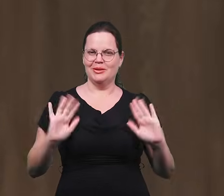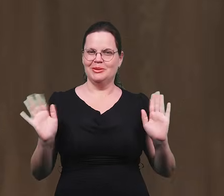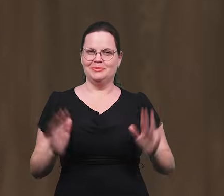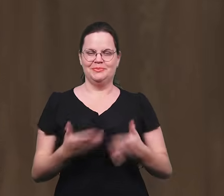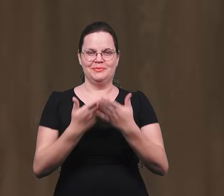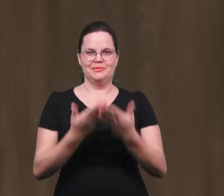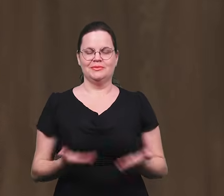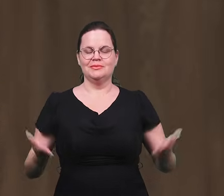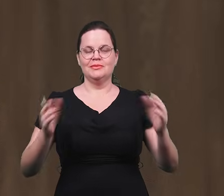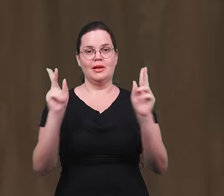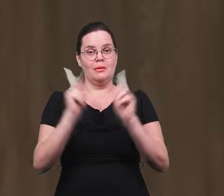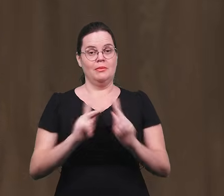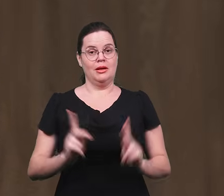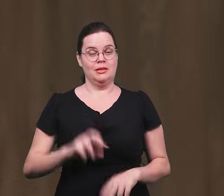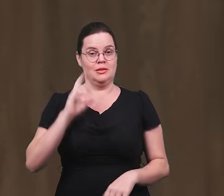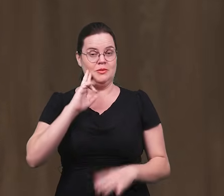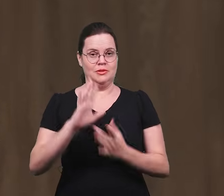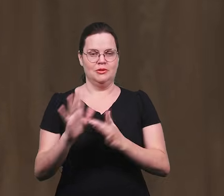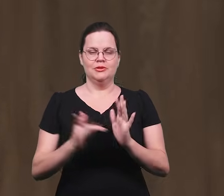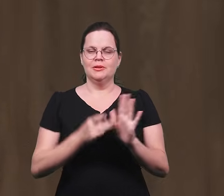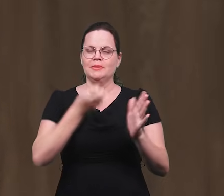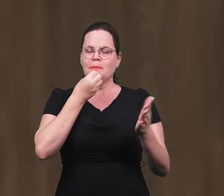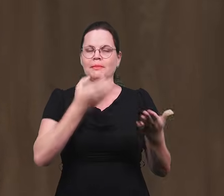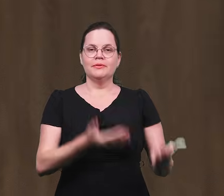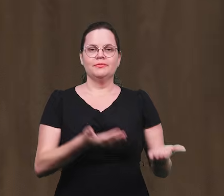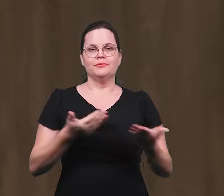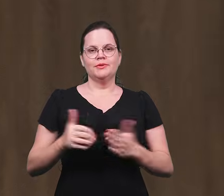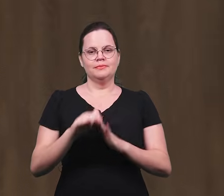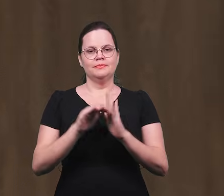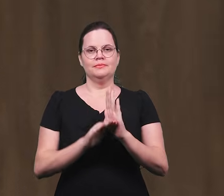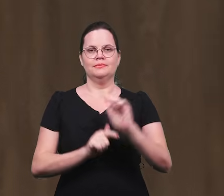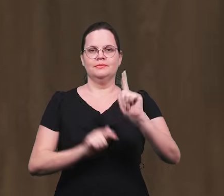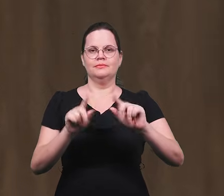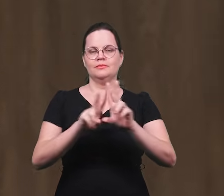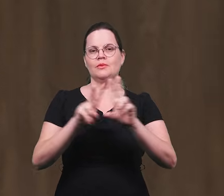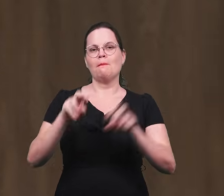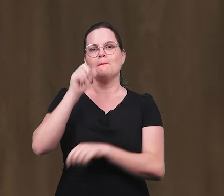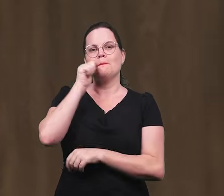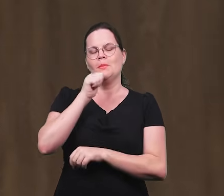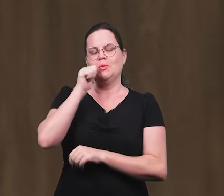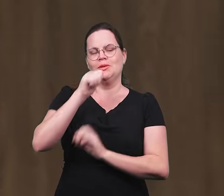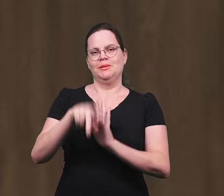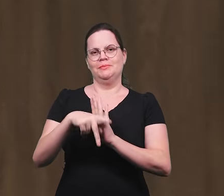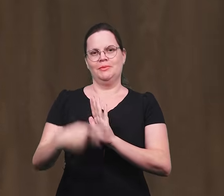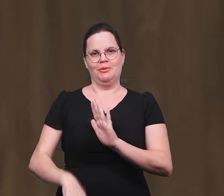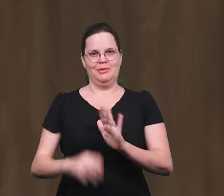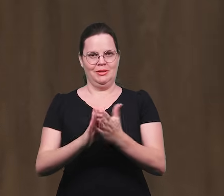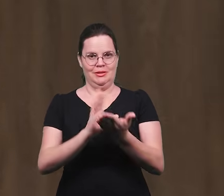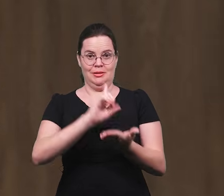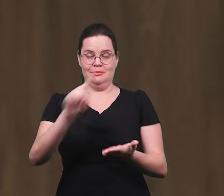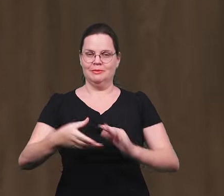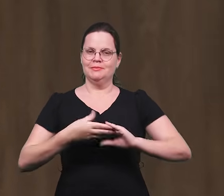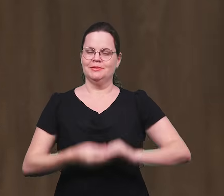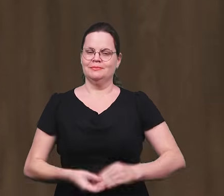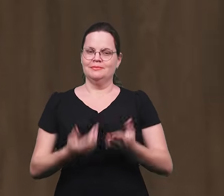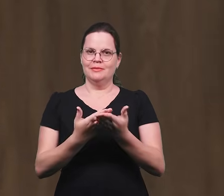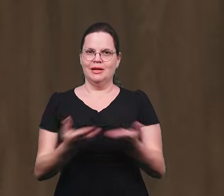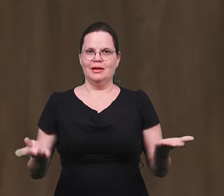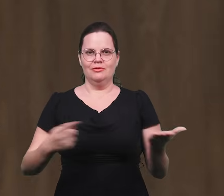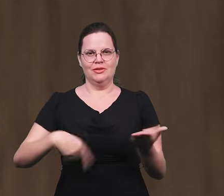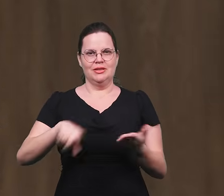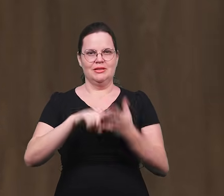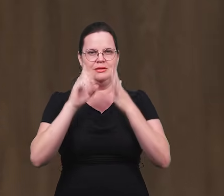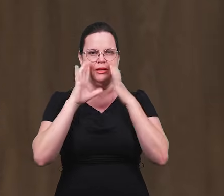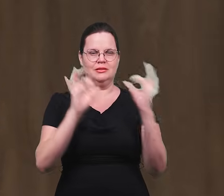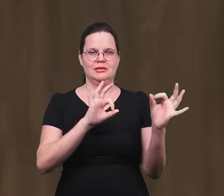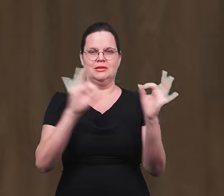Olá, a paz do Senhor Jesus. Sejam bem-vindos ao programa Mulheres Bíblicas. Saudamos você que nos assiste